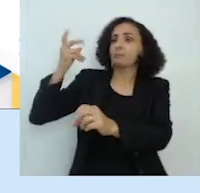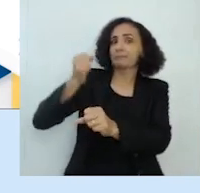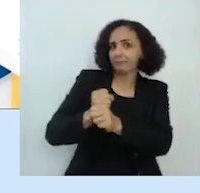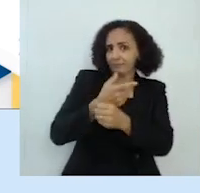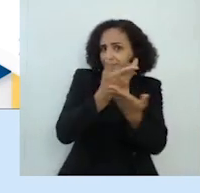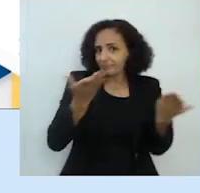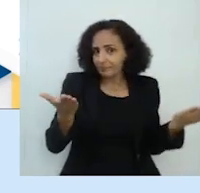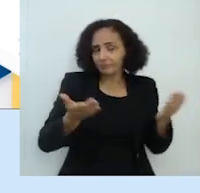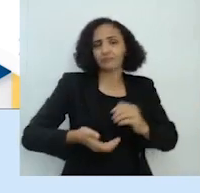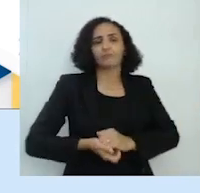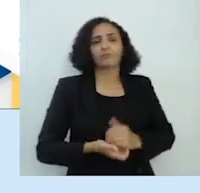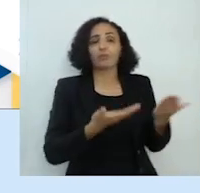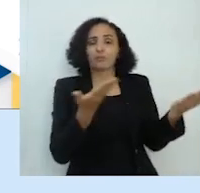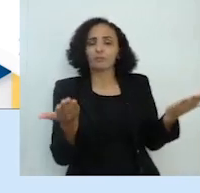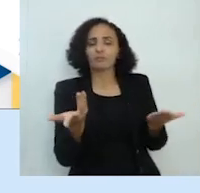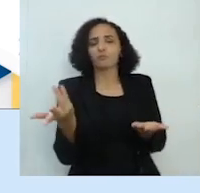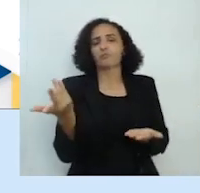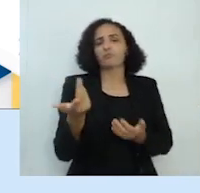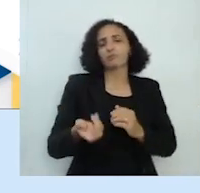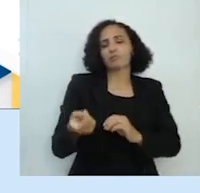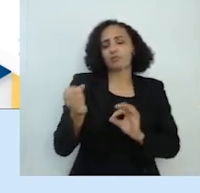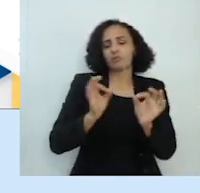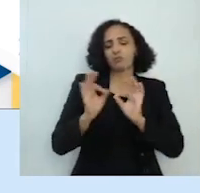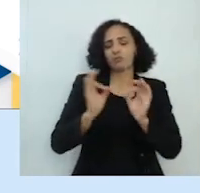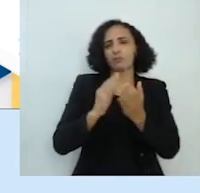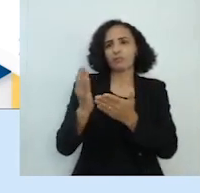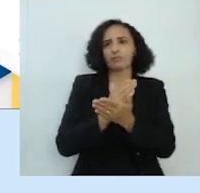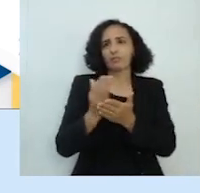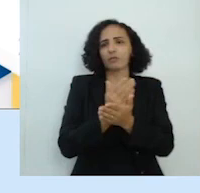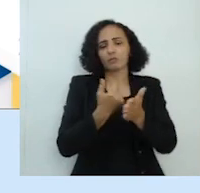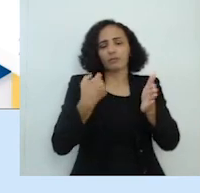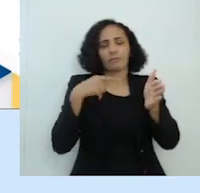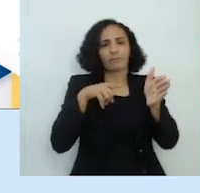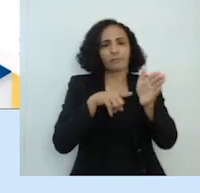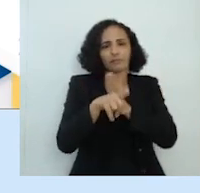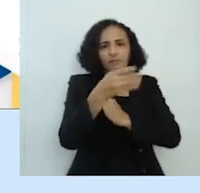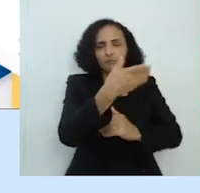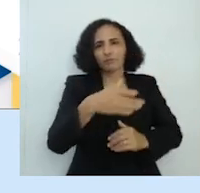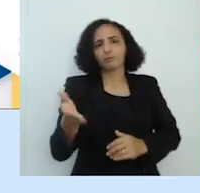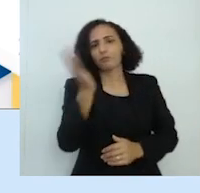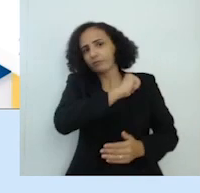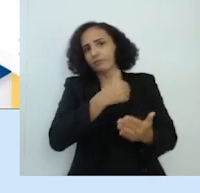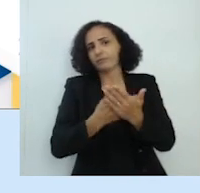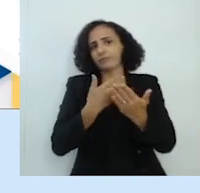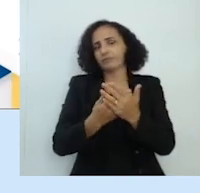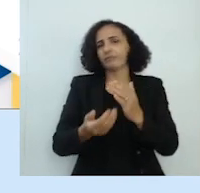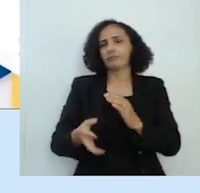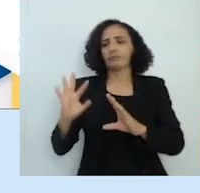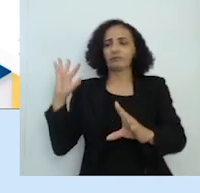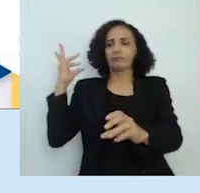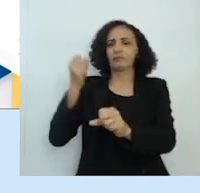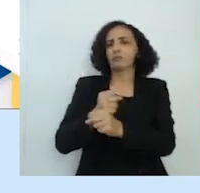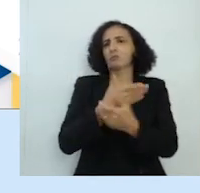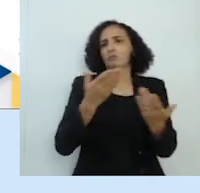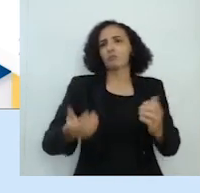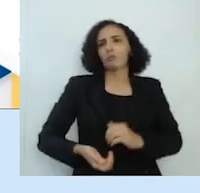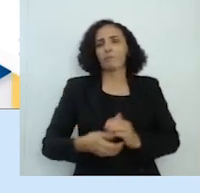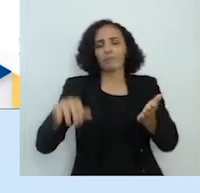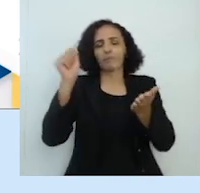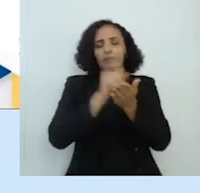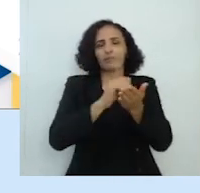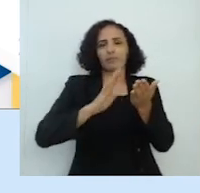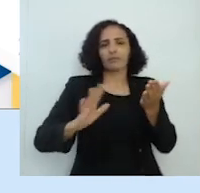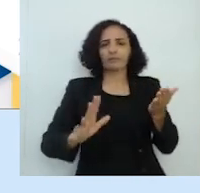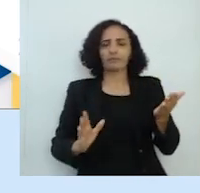amores, a professora aqui fez algumas questõezinhas para a gente revisar. Vamos lá? Atividade de